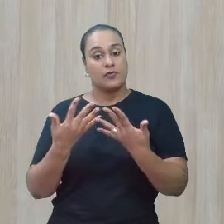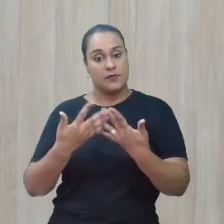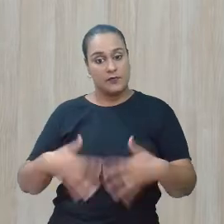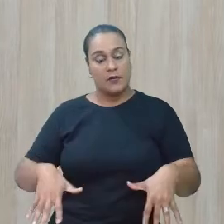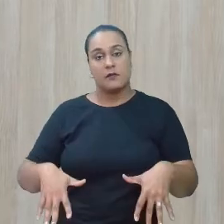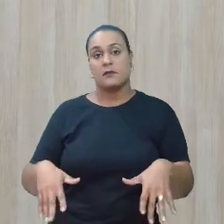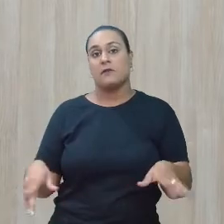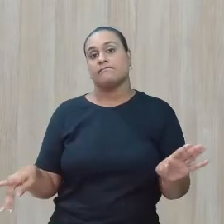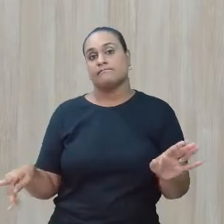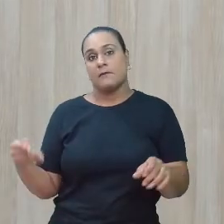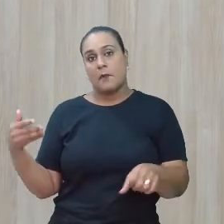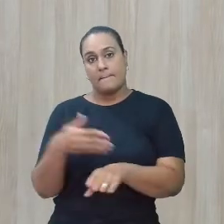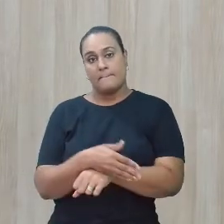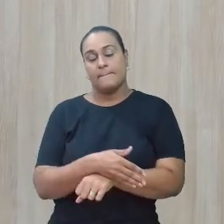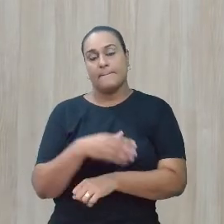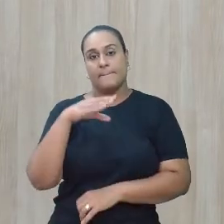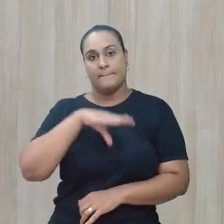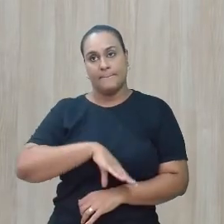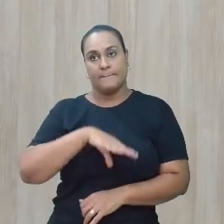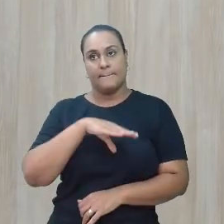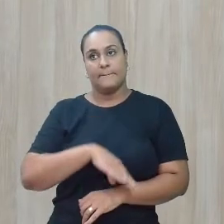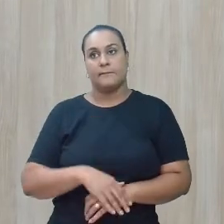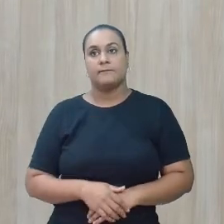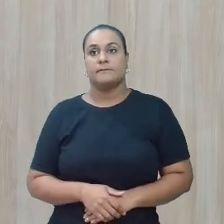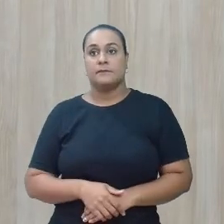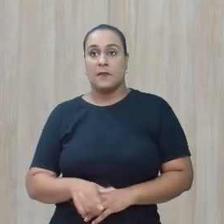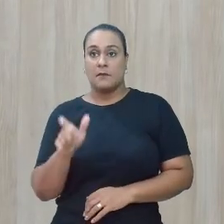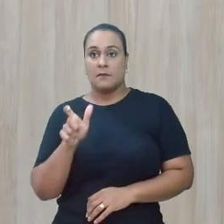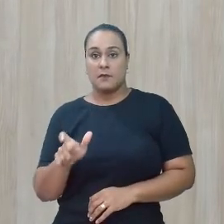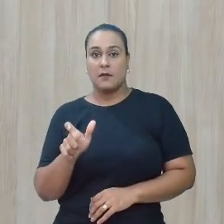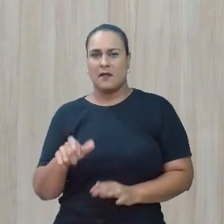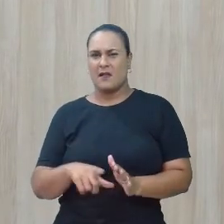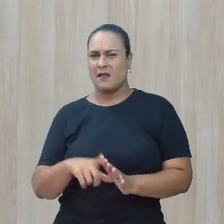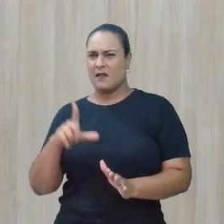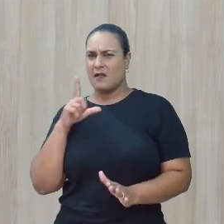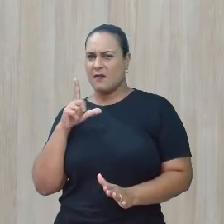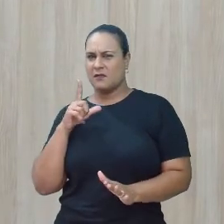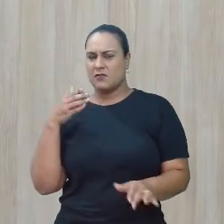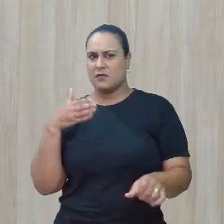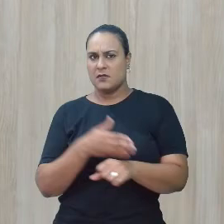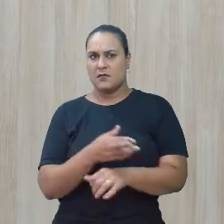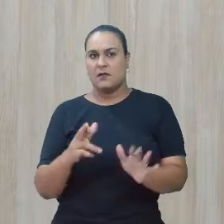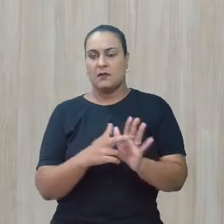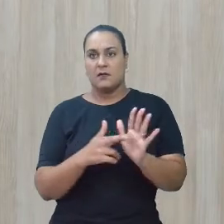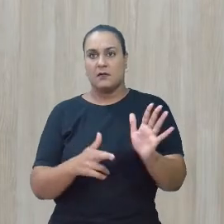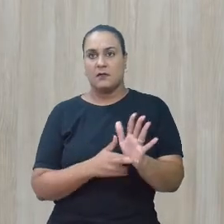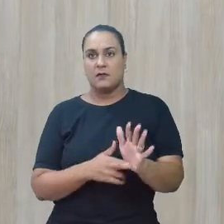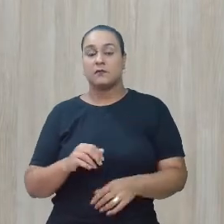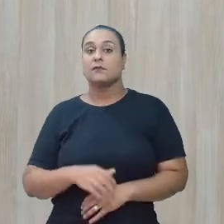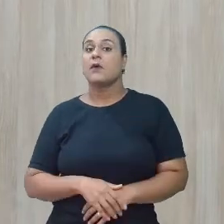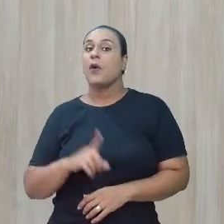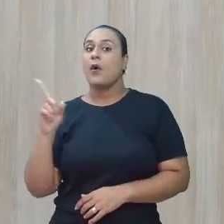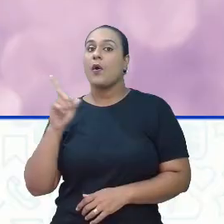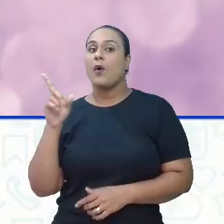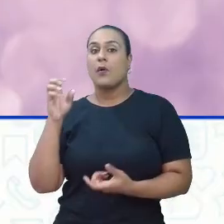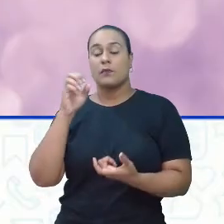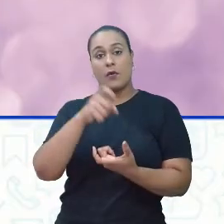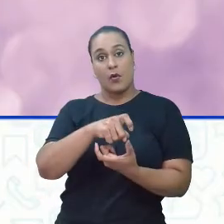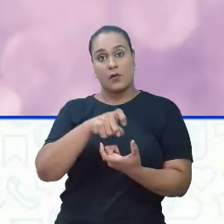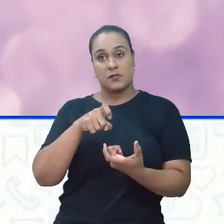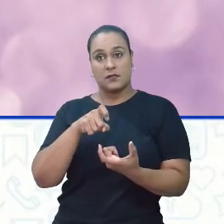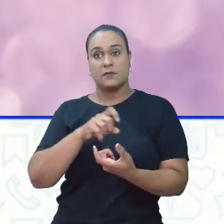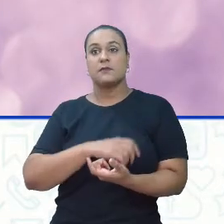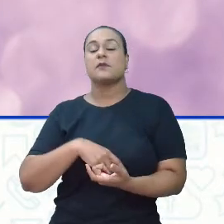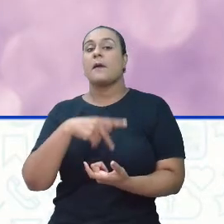portuguesa. As palavras, antes da gente entrar nas regras, vamos rever um conceito das palavras. Ó, eu tenho palavras